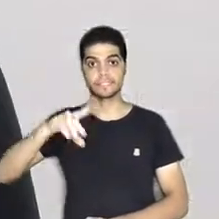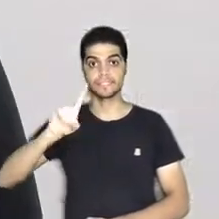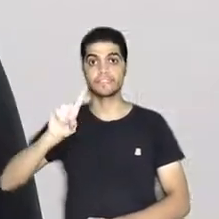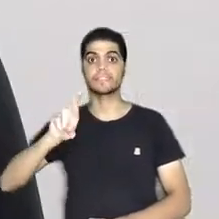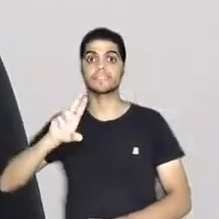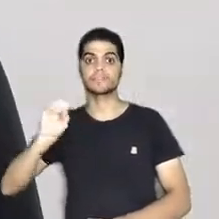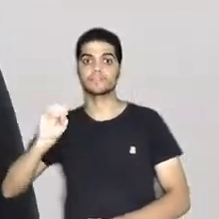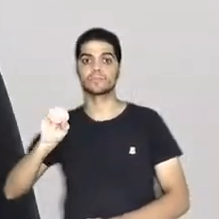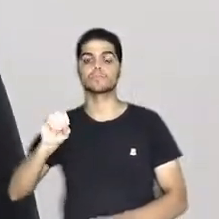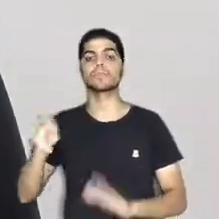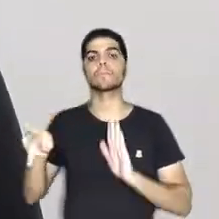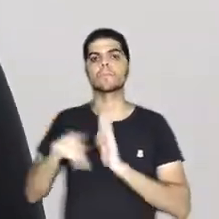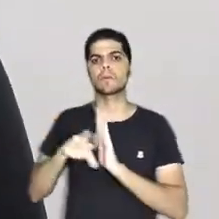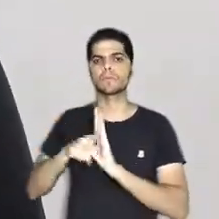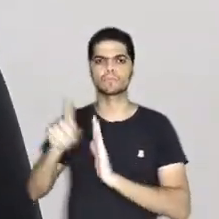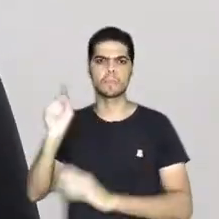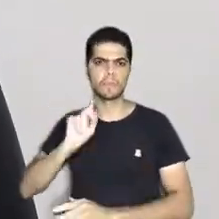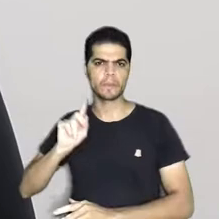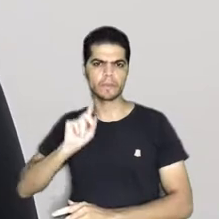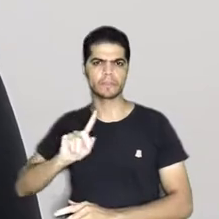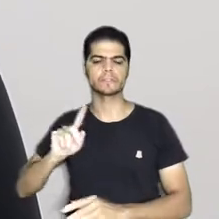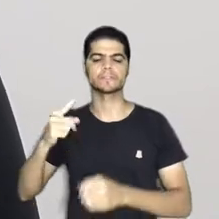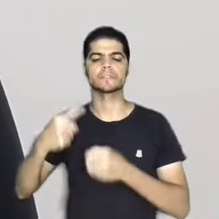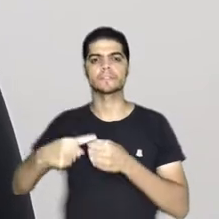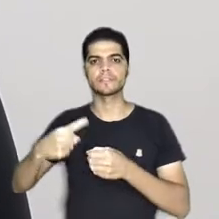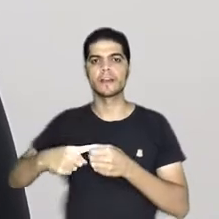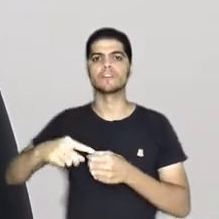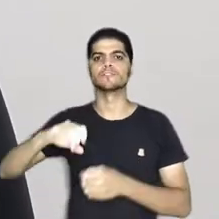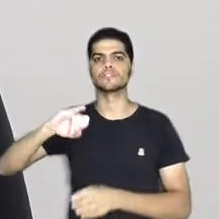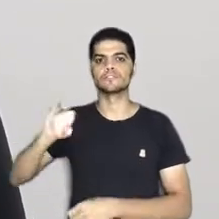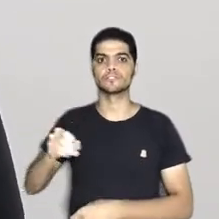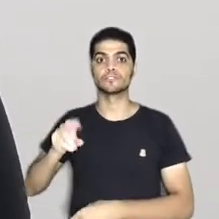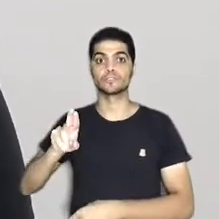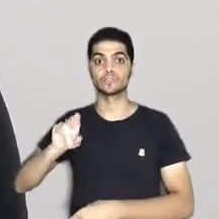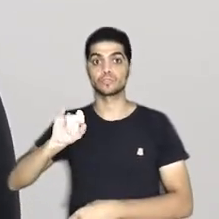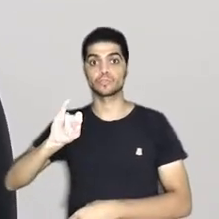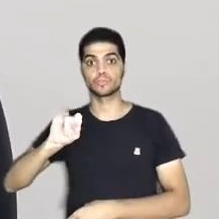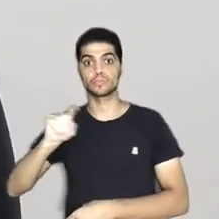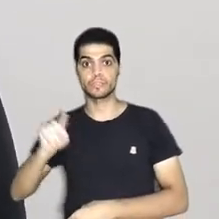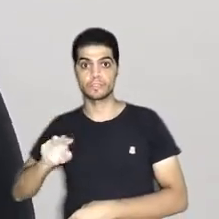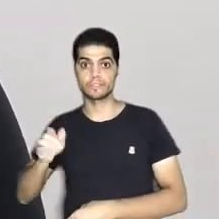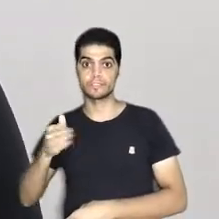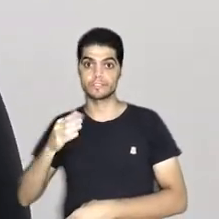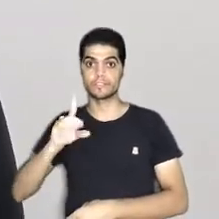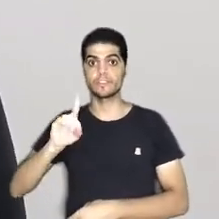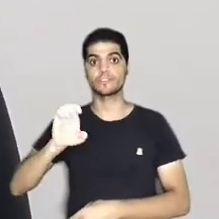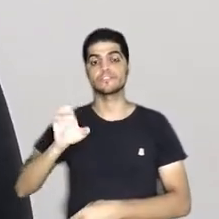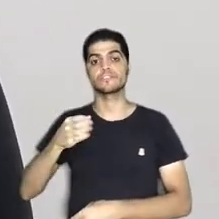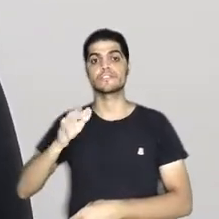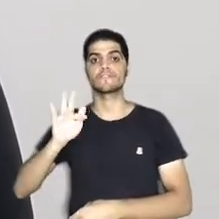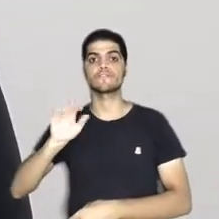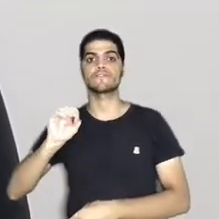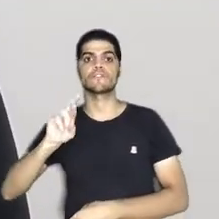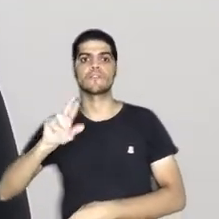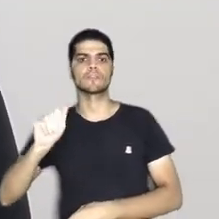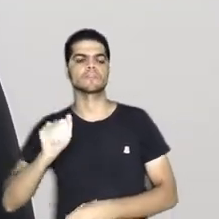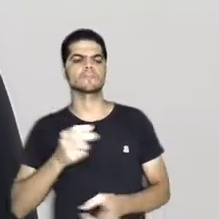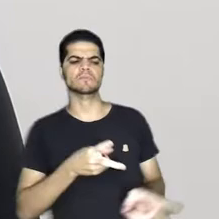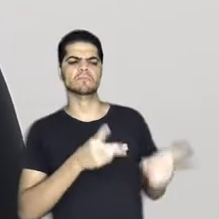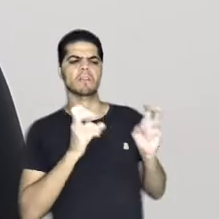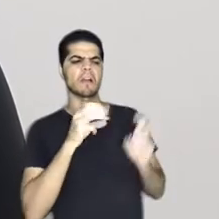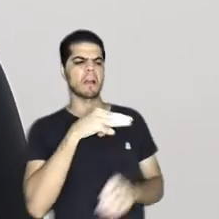Fora. Eu sei que maçonaria sempre parece algo muito misterioso, muito